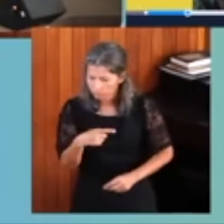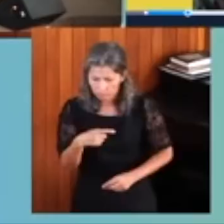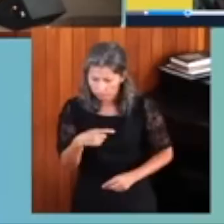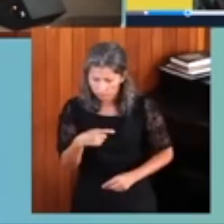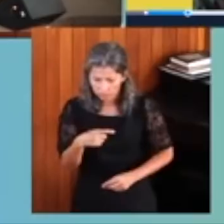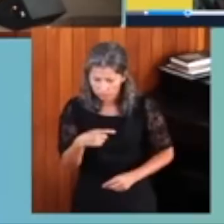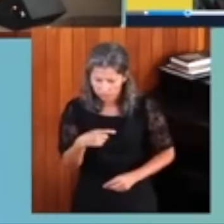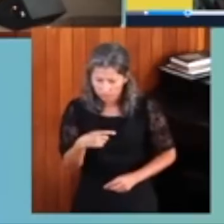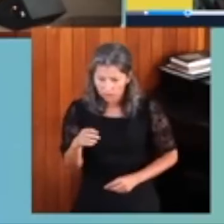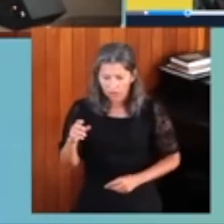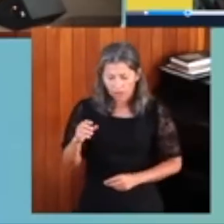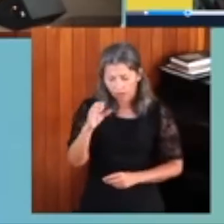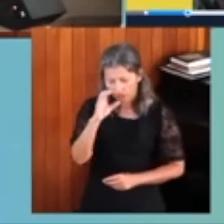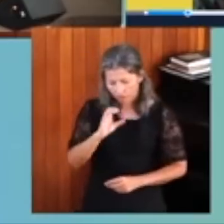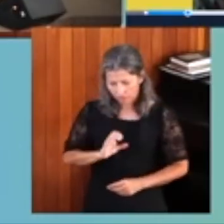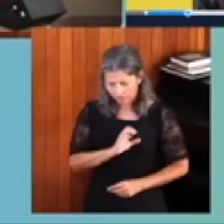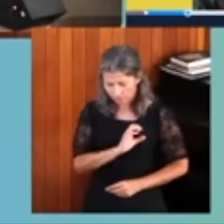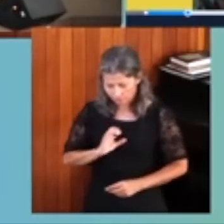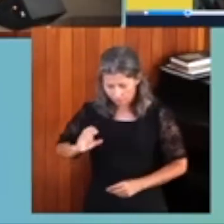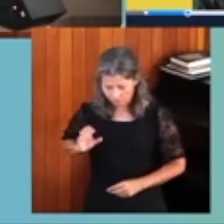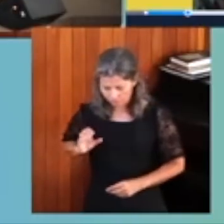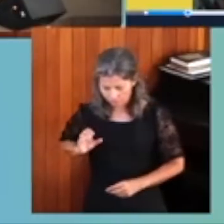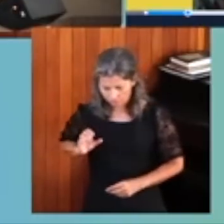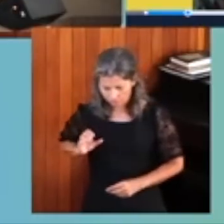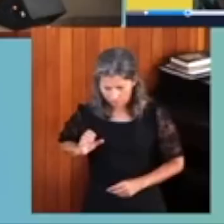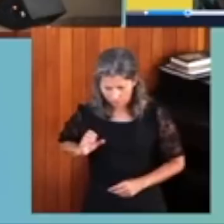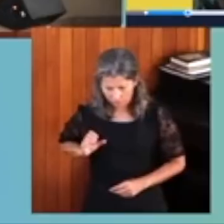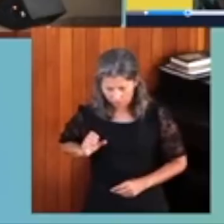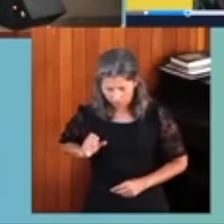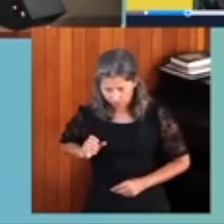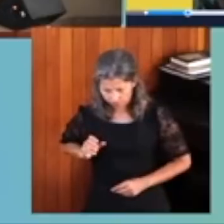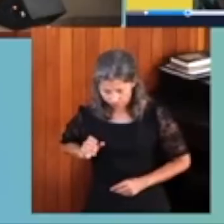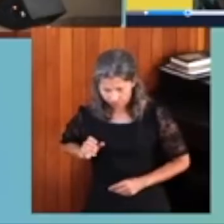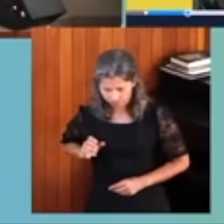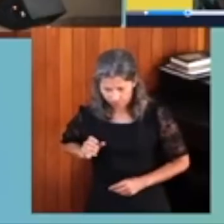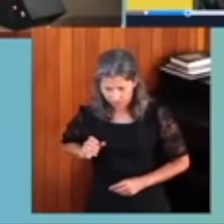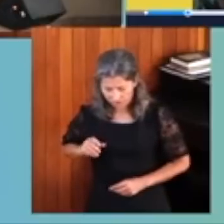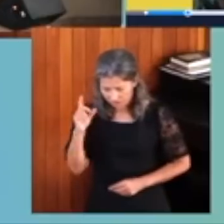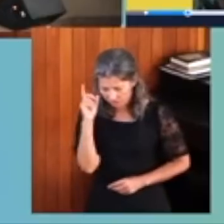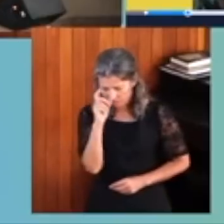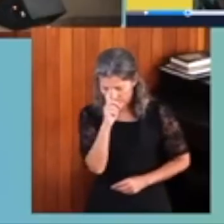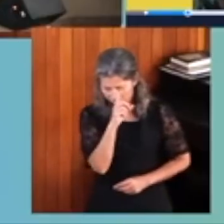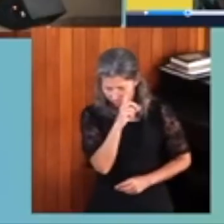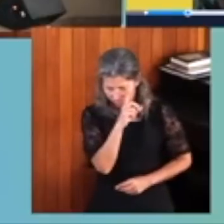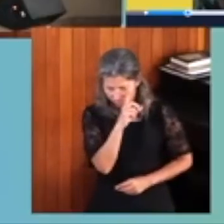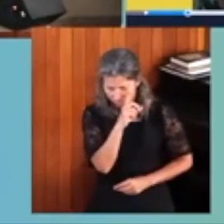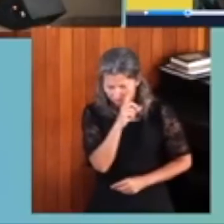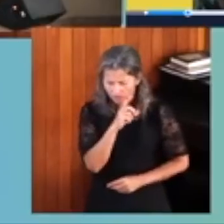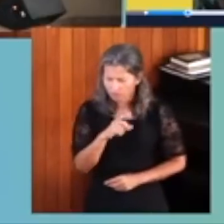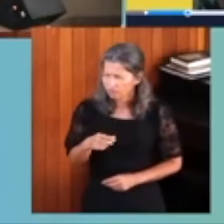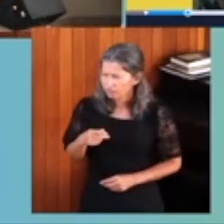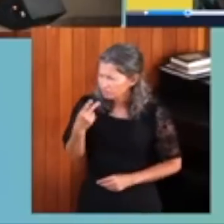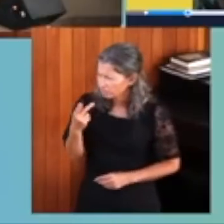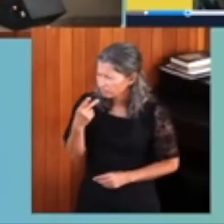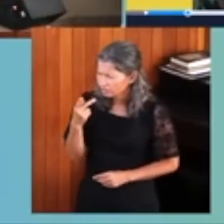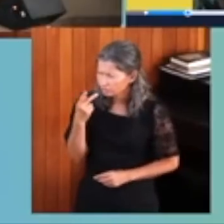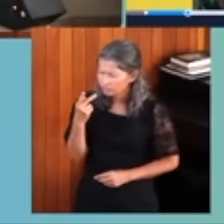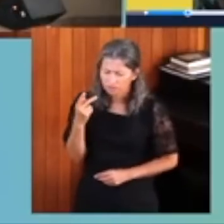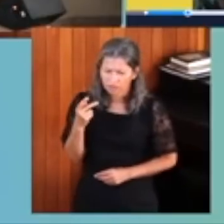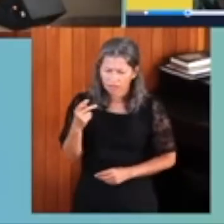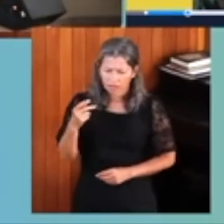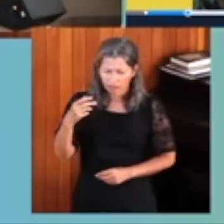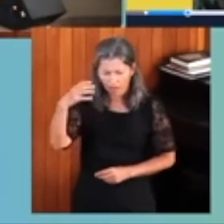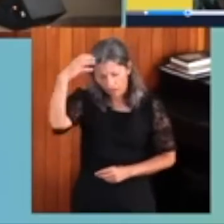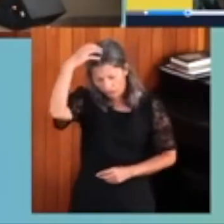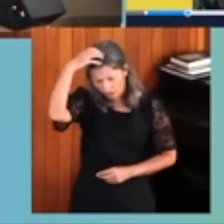dominical, dos dogmas, das doutrinas pagãs que adentram a igreja, a imortalidade da alma, Constantino se dizendo